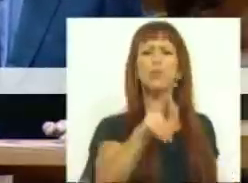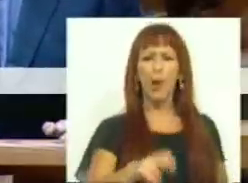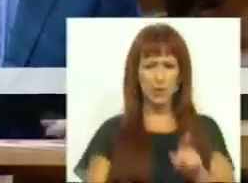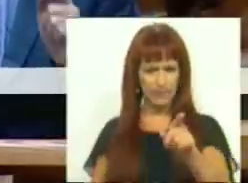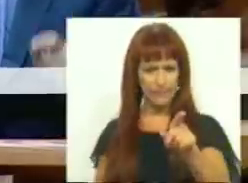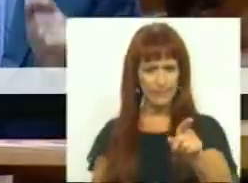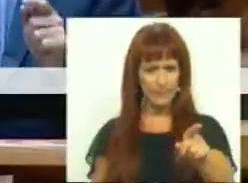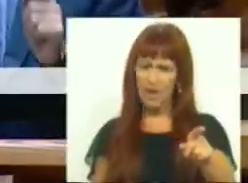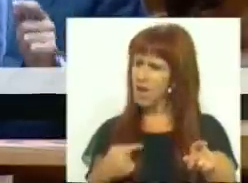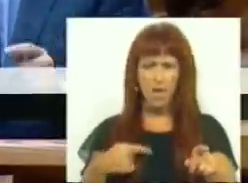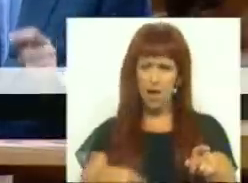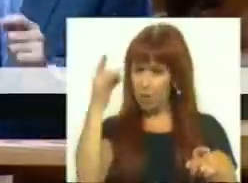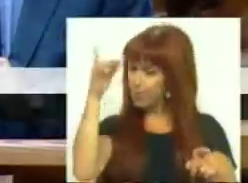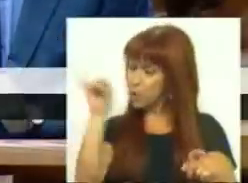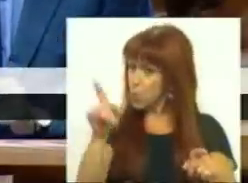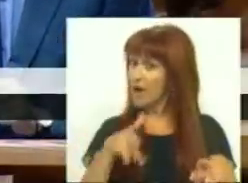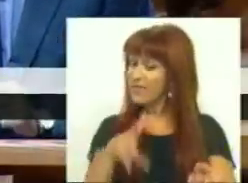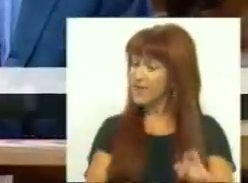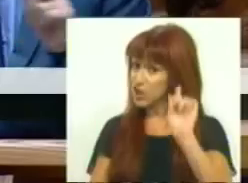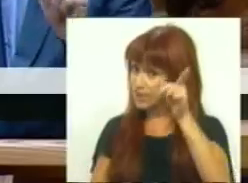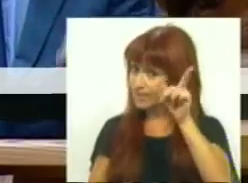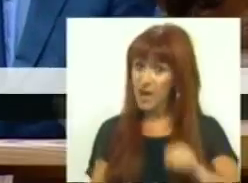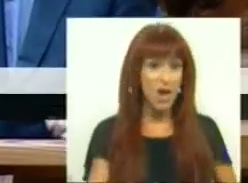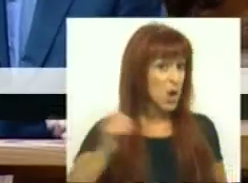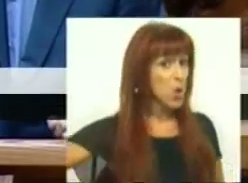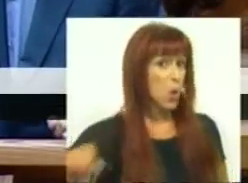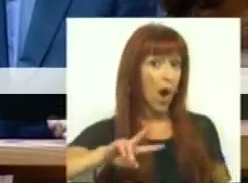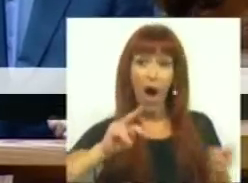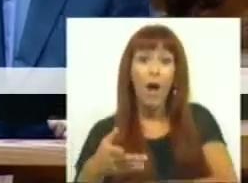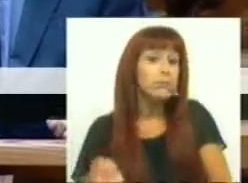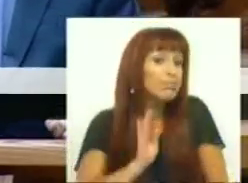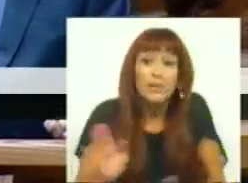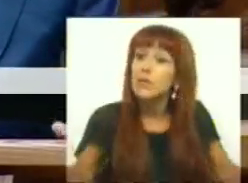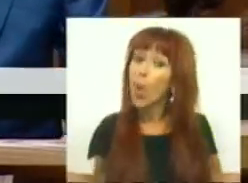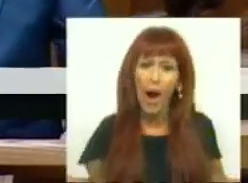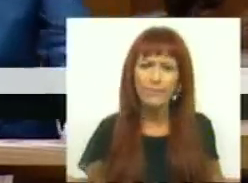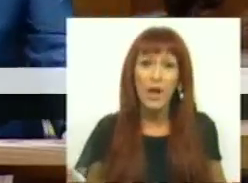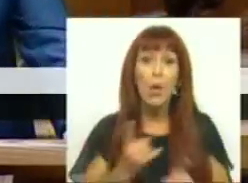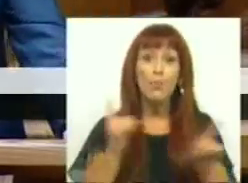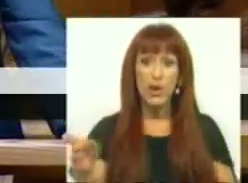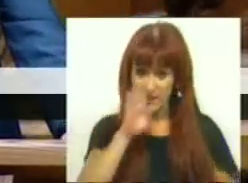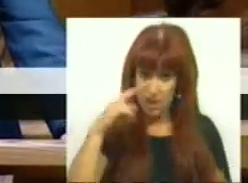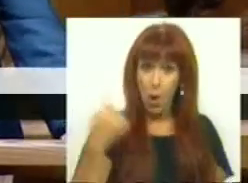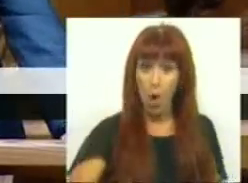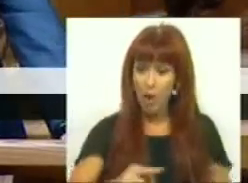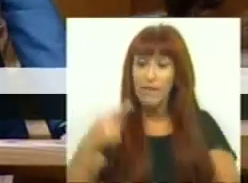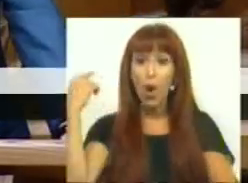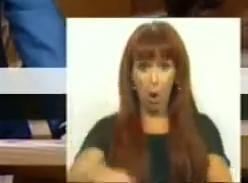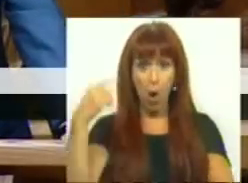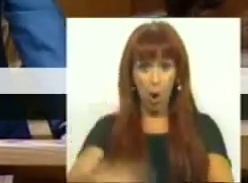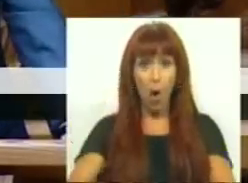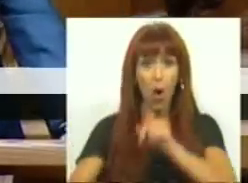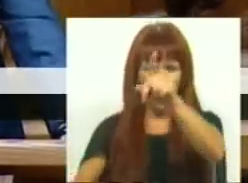resposta. Não se atreverá a dizer que não há nenhuma alternativa. Porque se houvesse uma